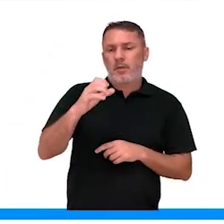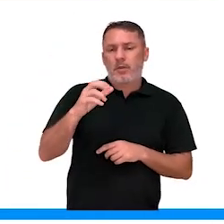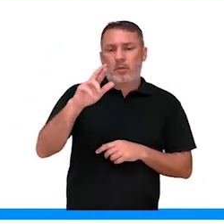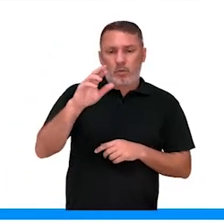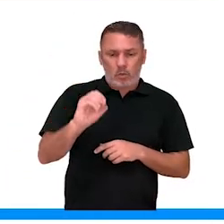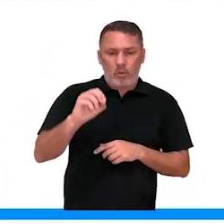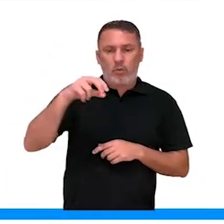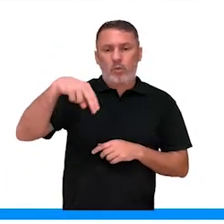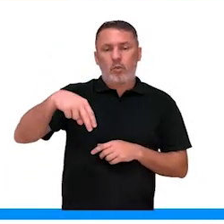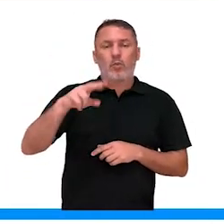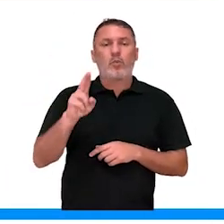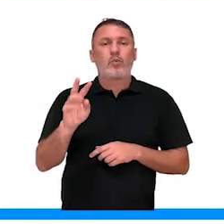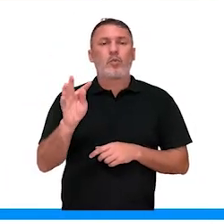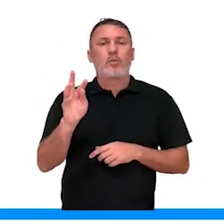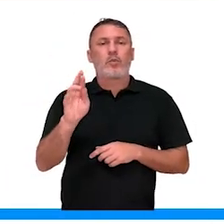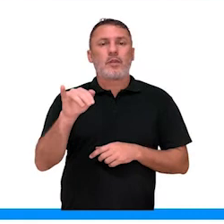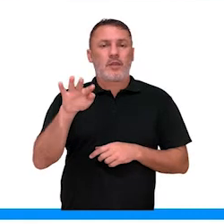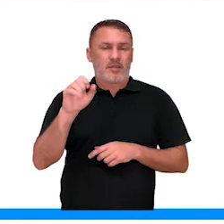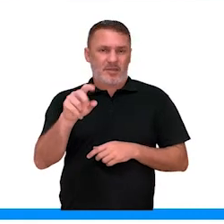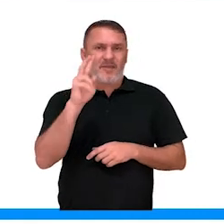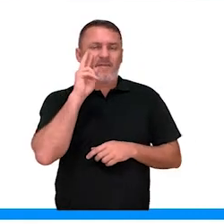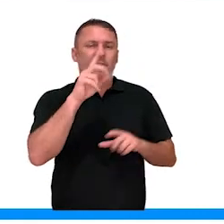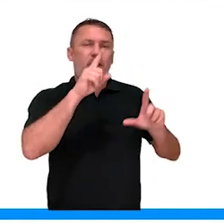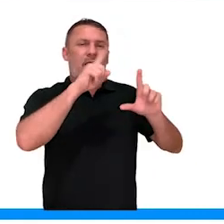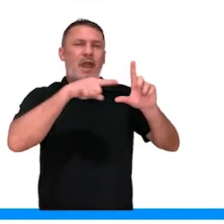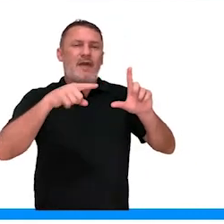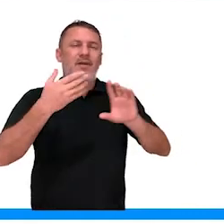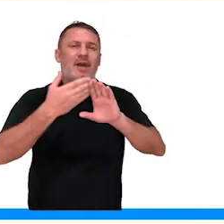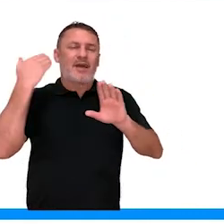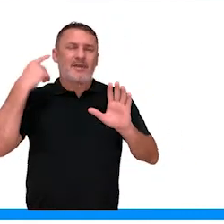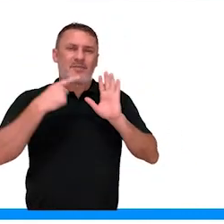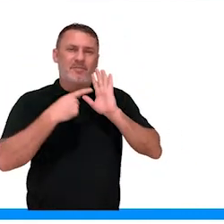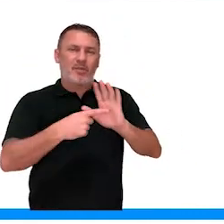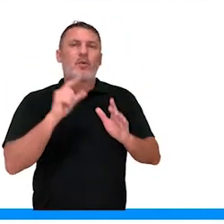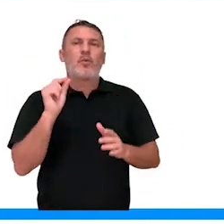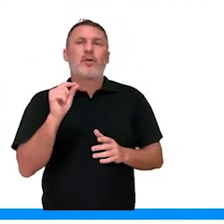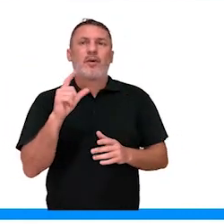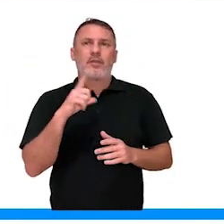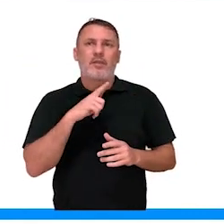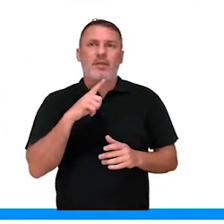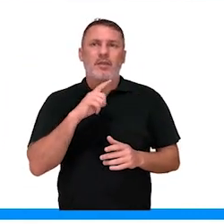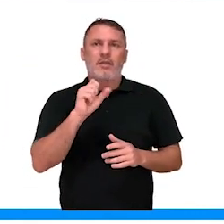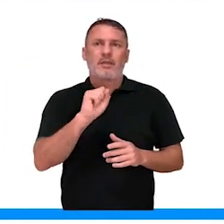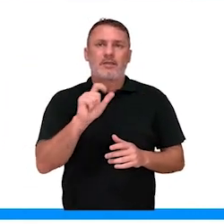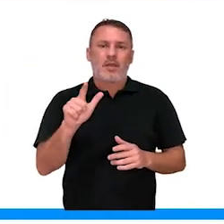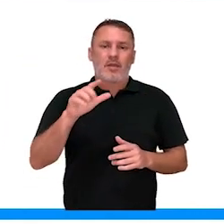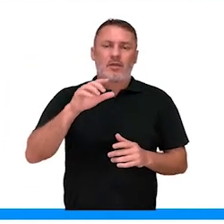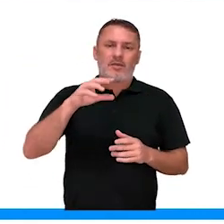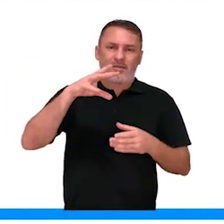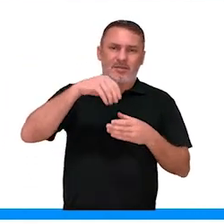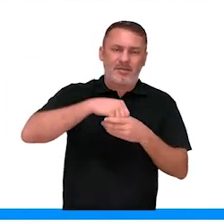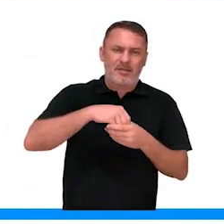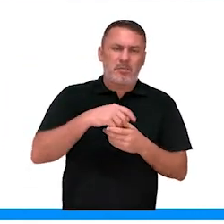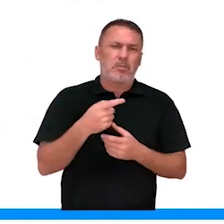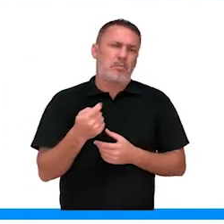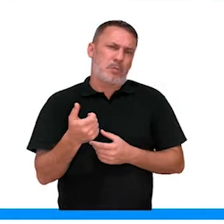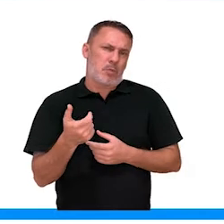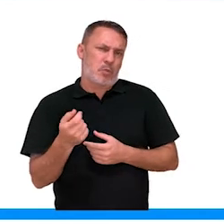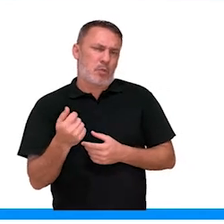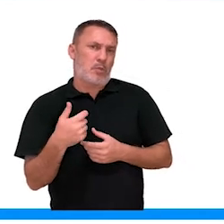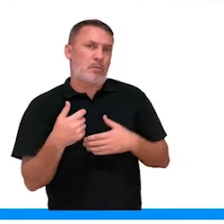micronutrientes. Lá no começo, a gente analisou um gráfico que vimos que a quantidade desses sais minerais ela era